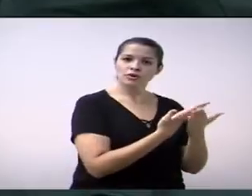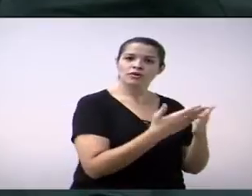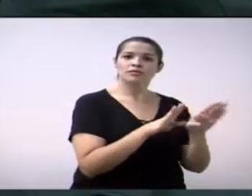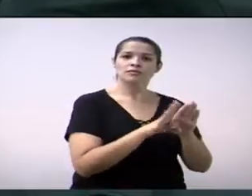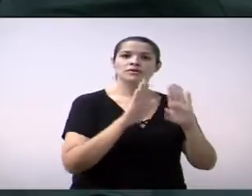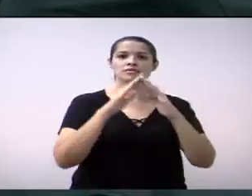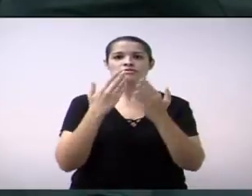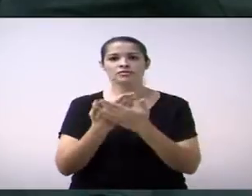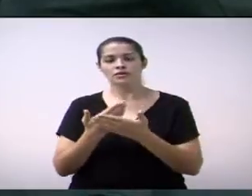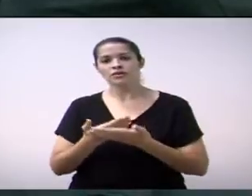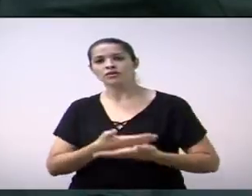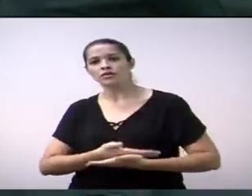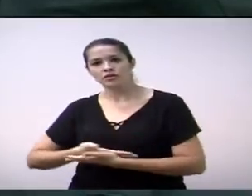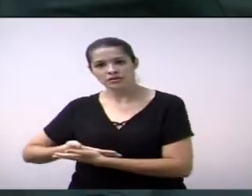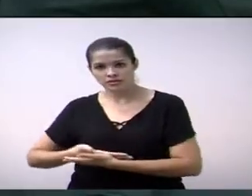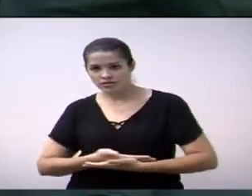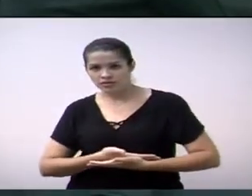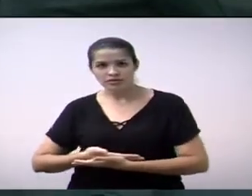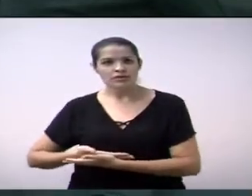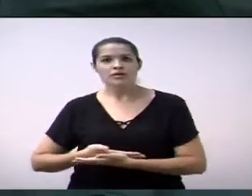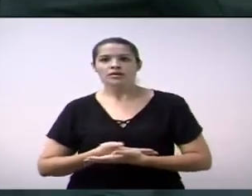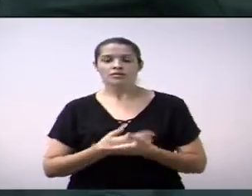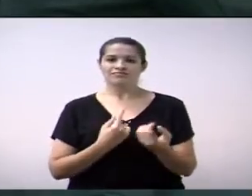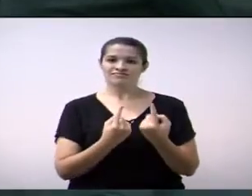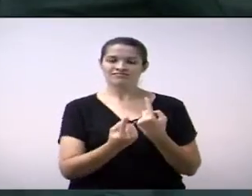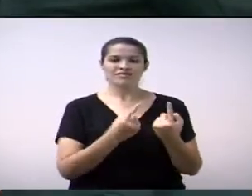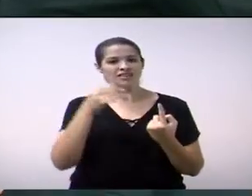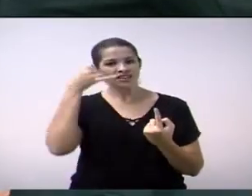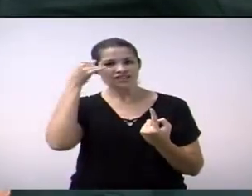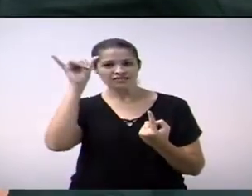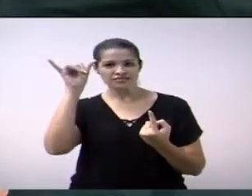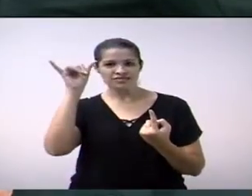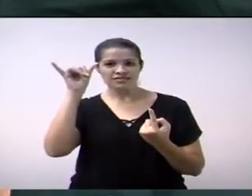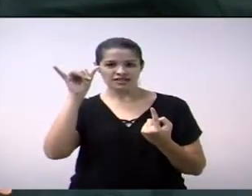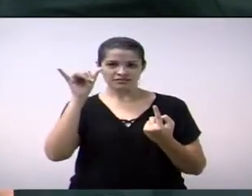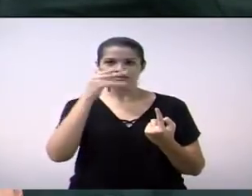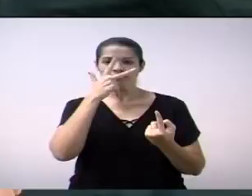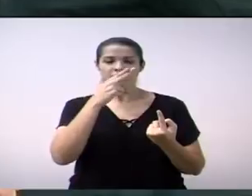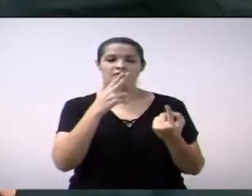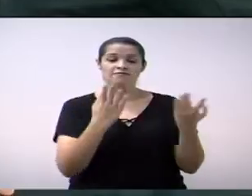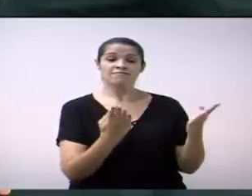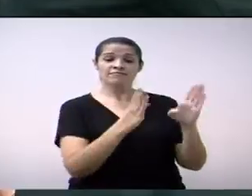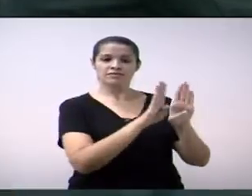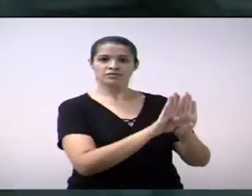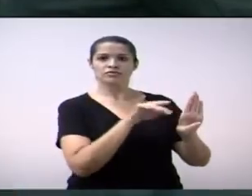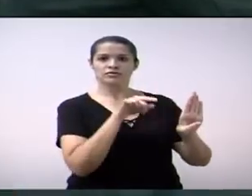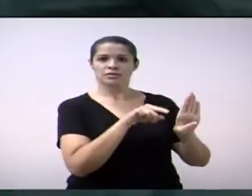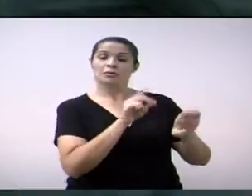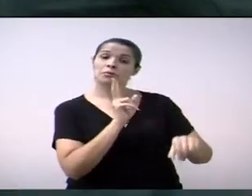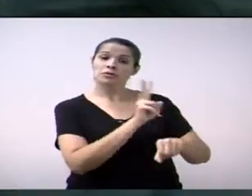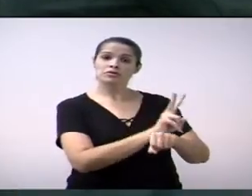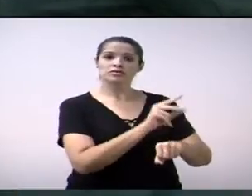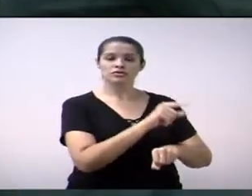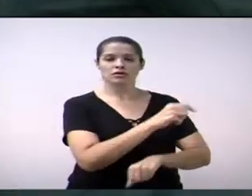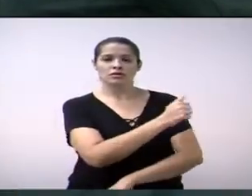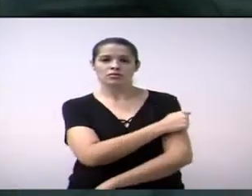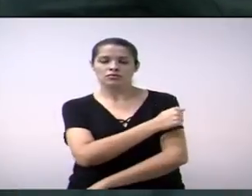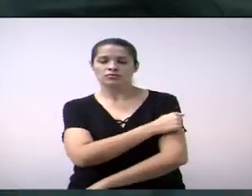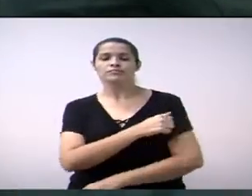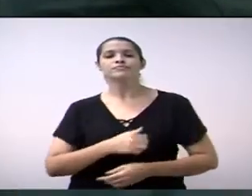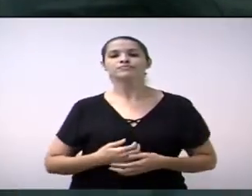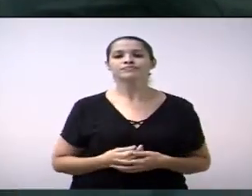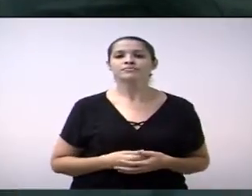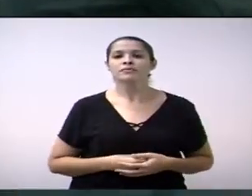nos horários de entrada e saída dos alunos. De número 142, do vereador Flávio Xavier, propondo ao Executivo a